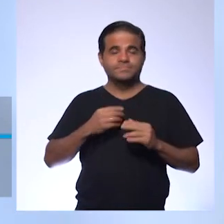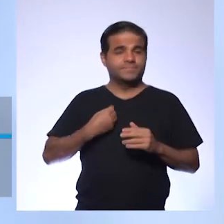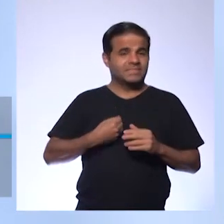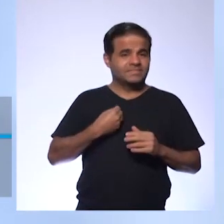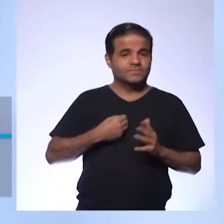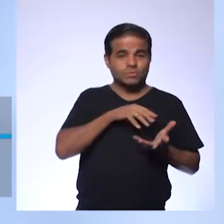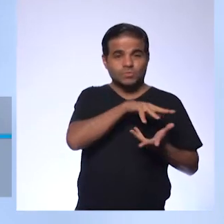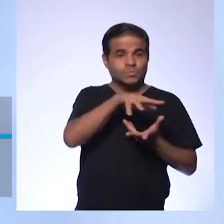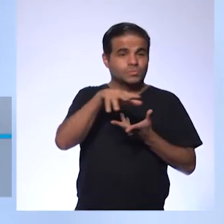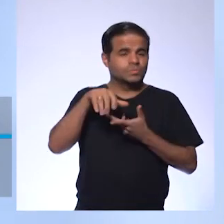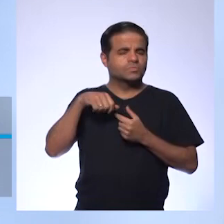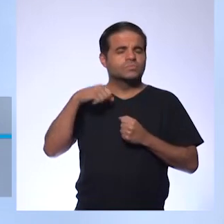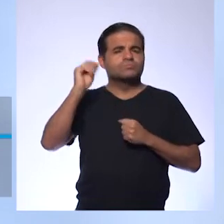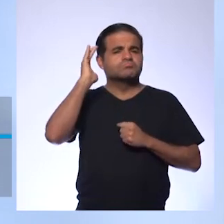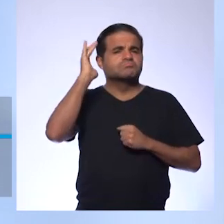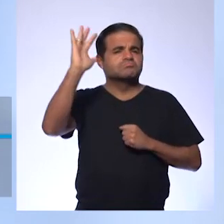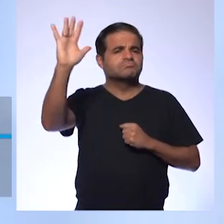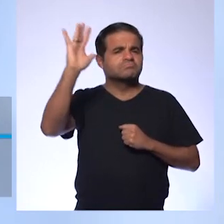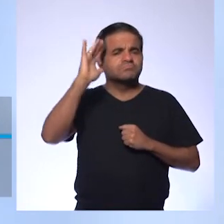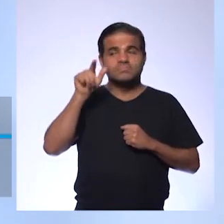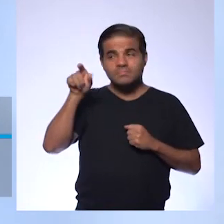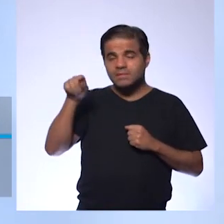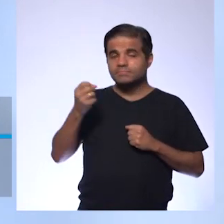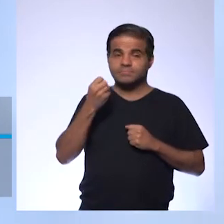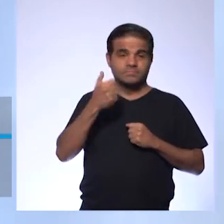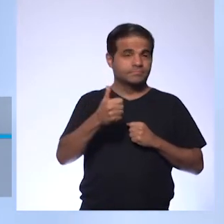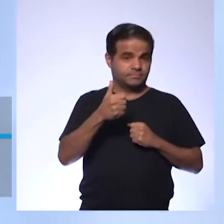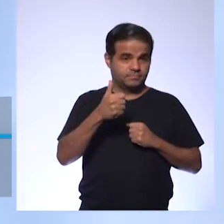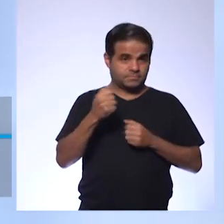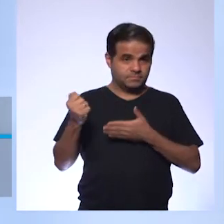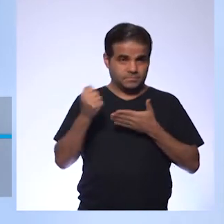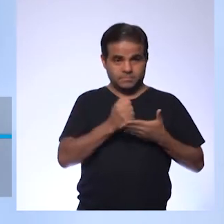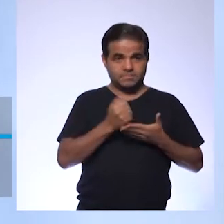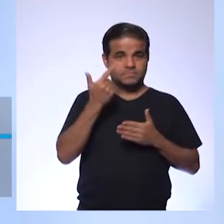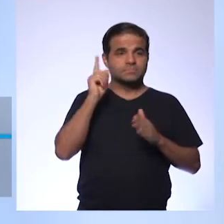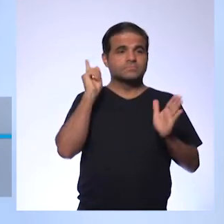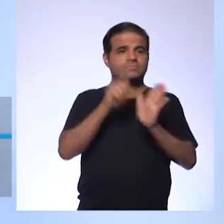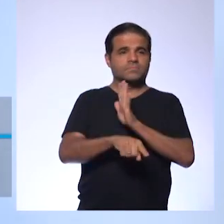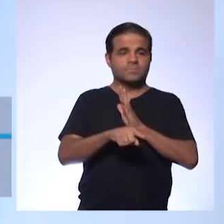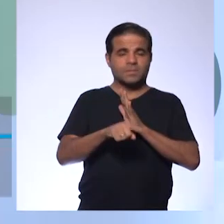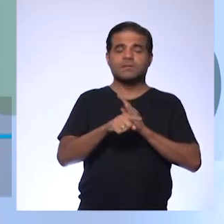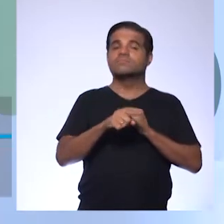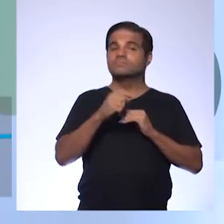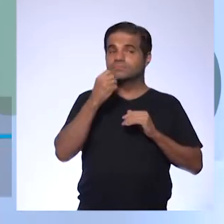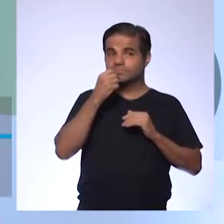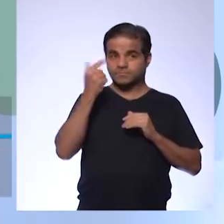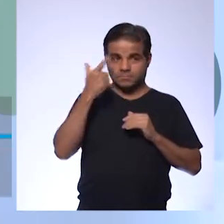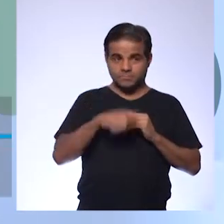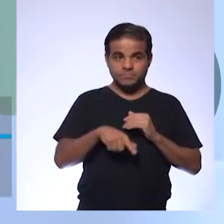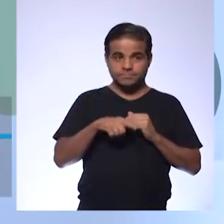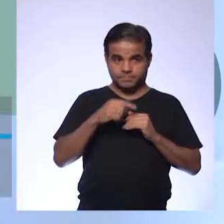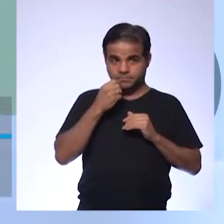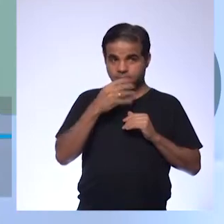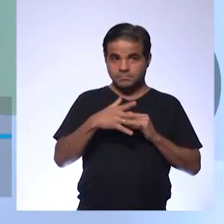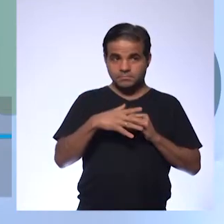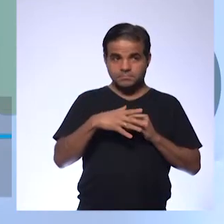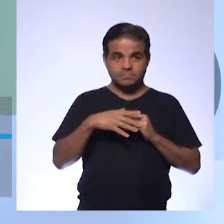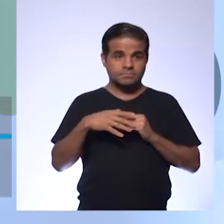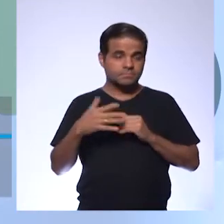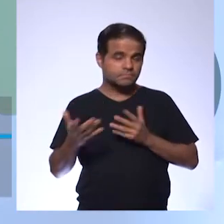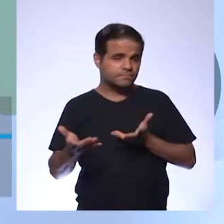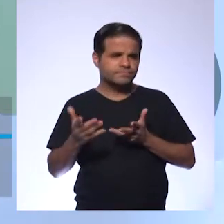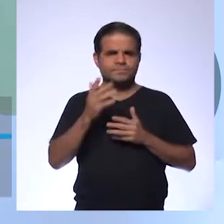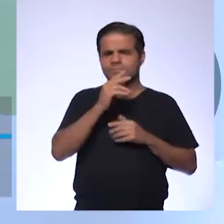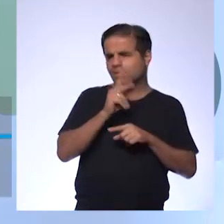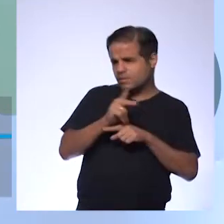mundo de fantasia para o Don Quixote era bom. Mas olha, eu trago uma outra Só para dar pergunta. uma voz para os alunos. Claro, por favor. Porque aí eu falo só um lado, aí parece, o professor